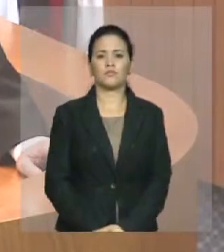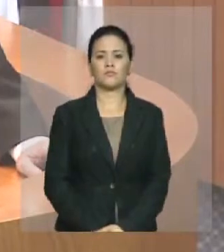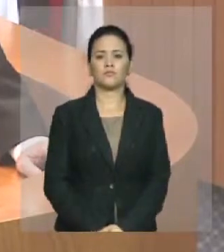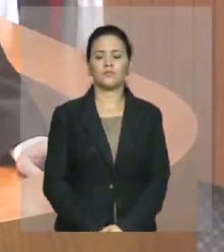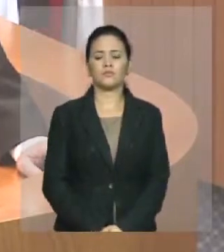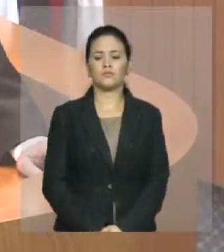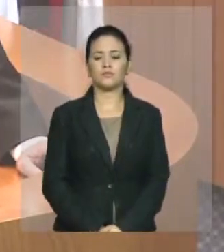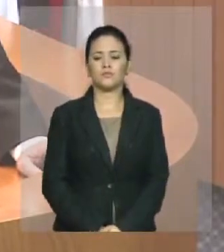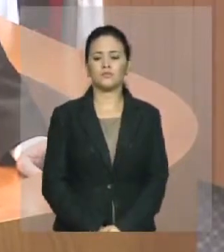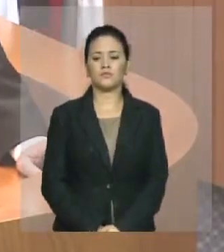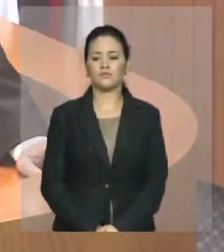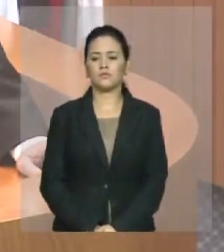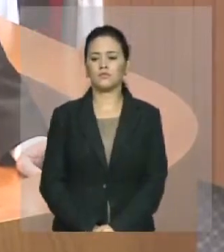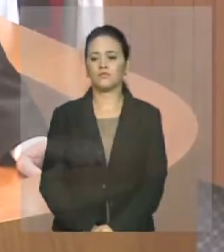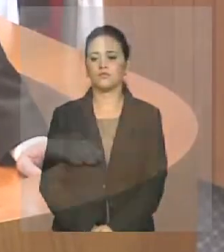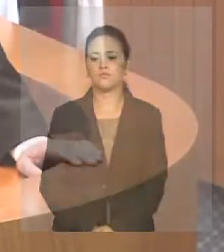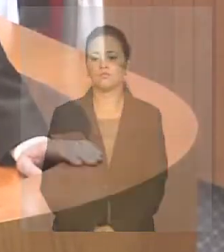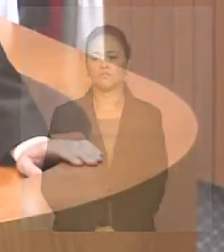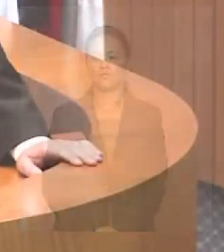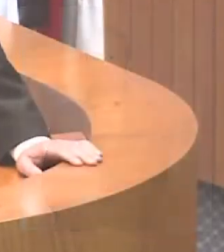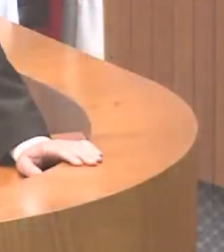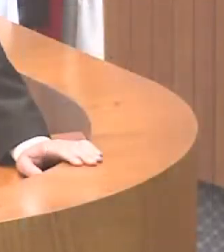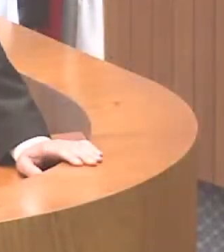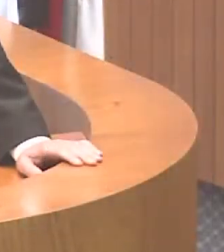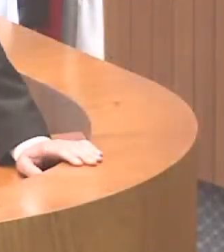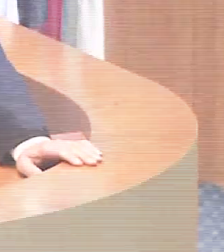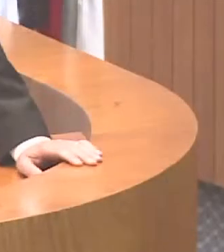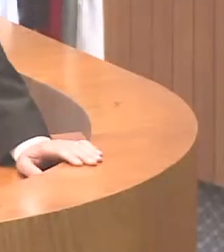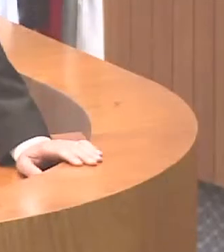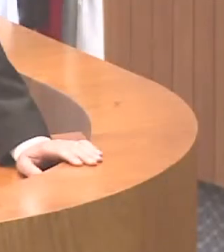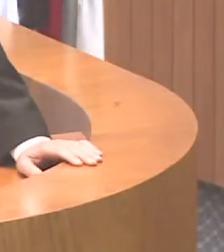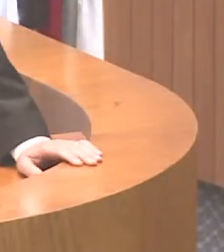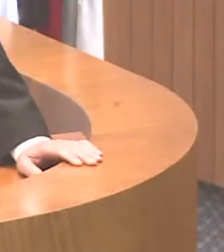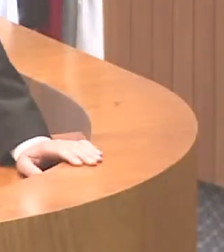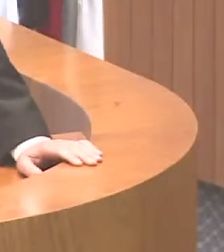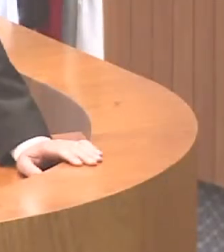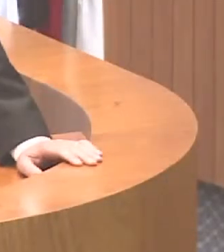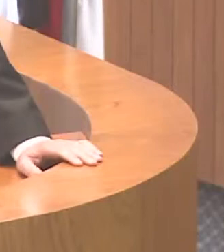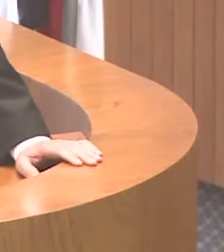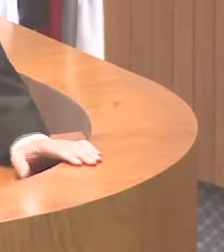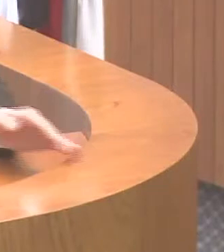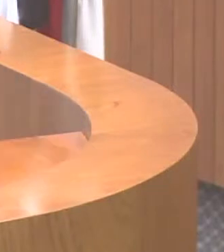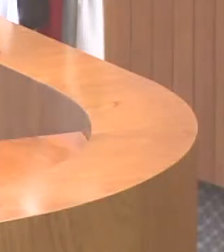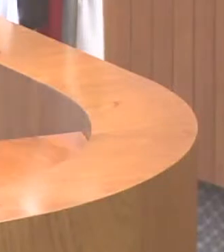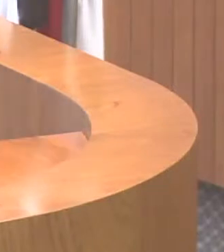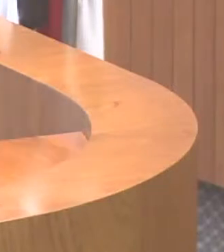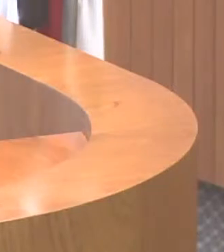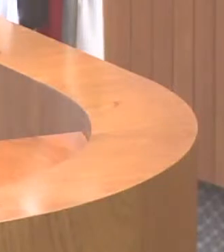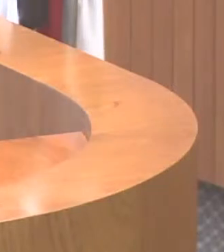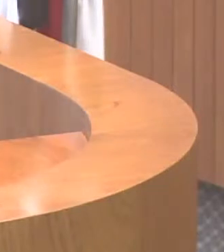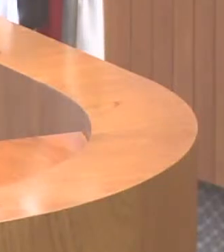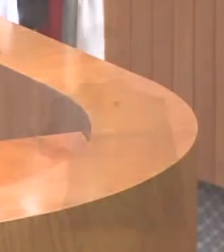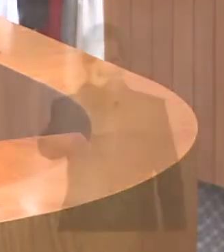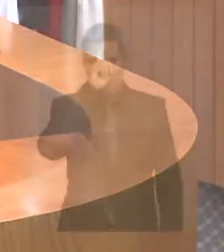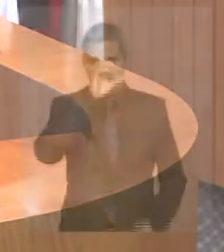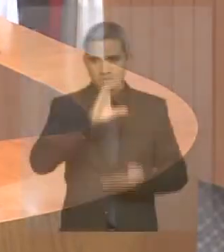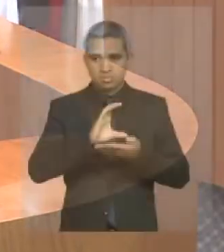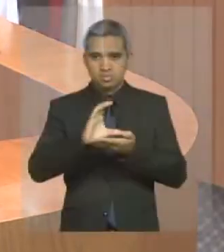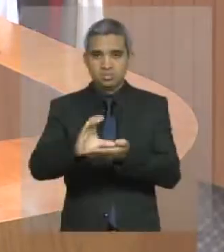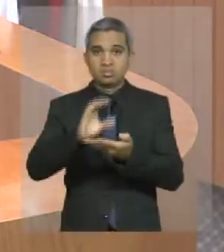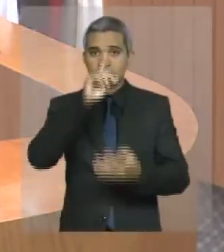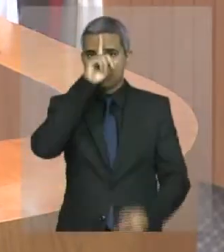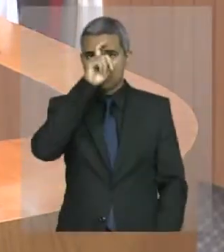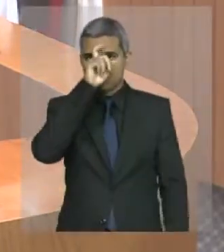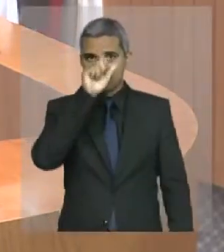equipamentos e custeio do Hospital Geral do Estado, que agora é o Hospital do Câncer, e mais do que isso, para que as ações de combate ao câncer